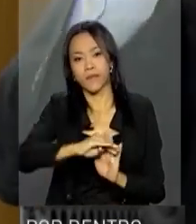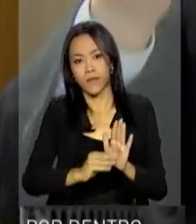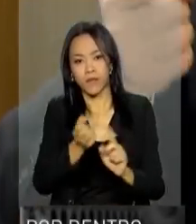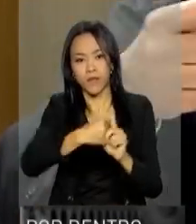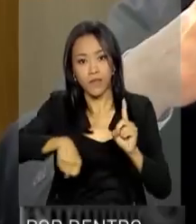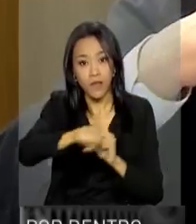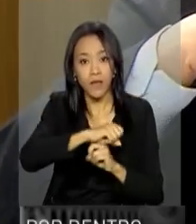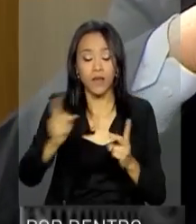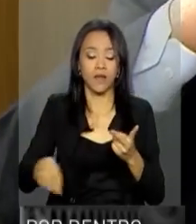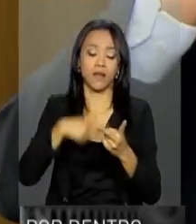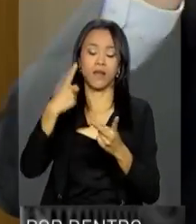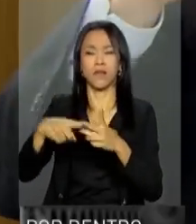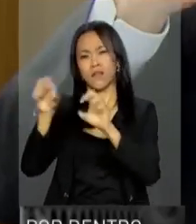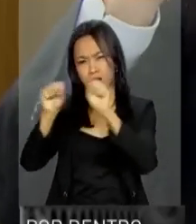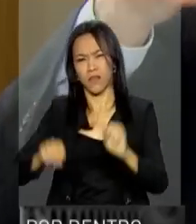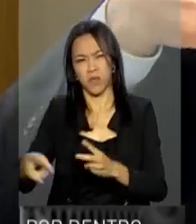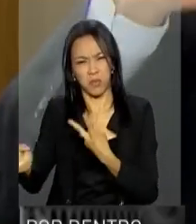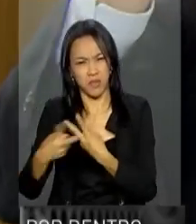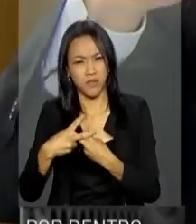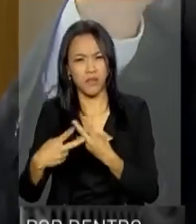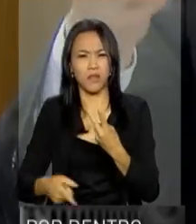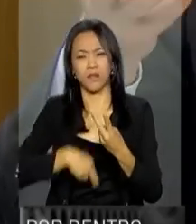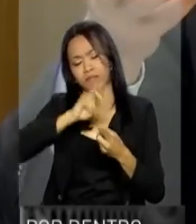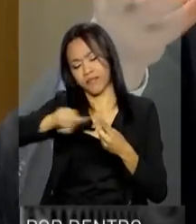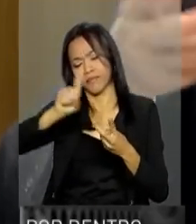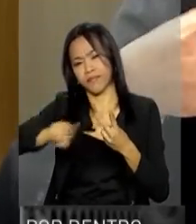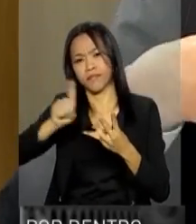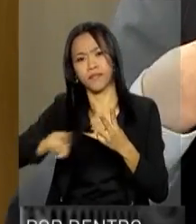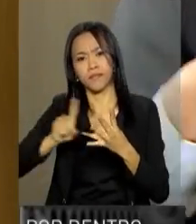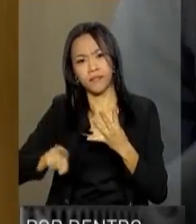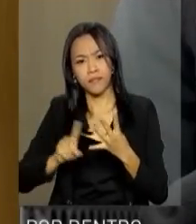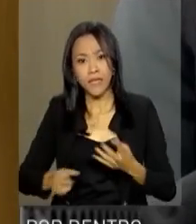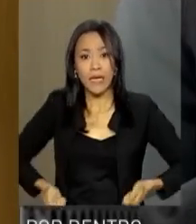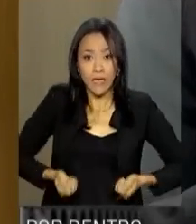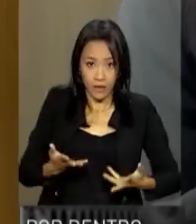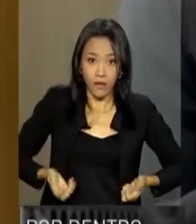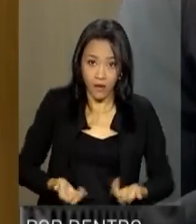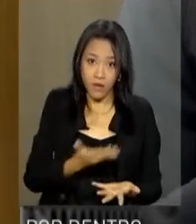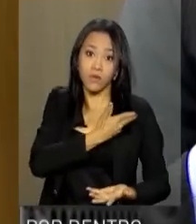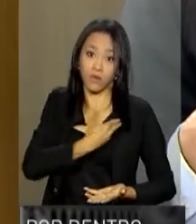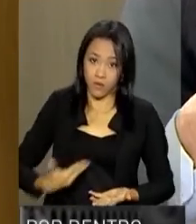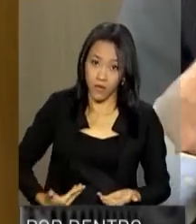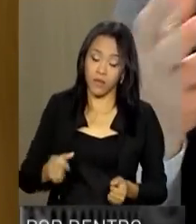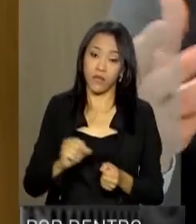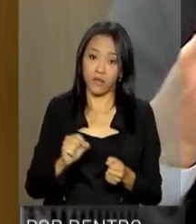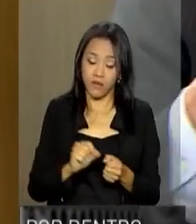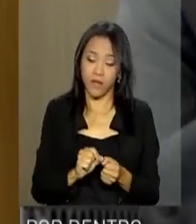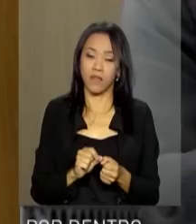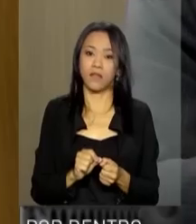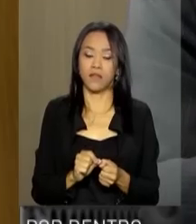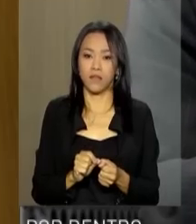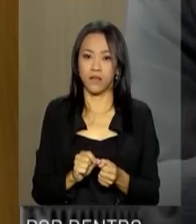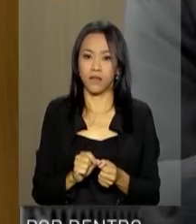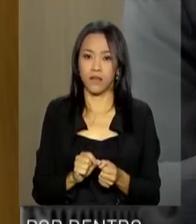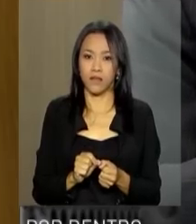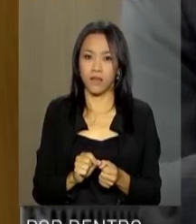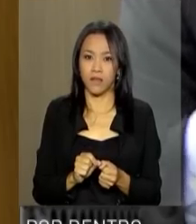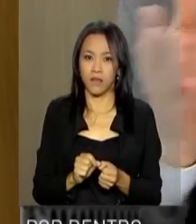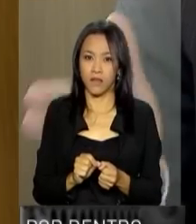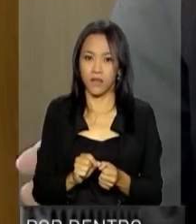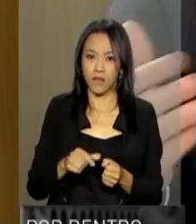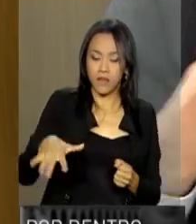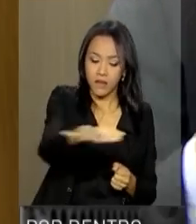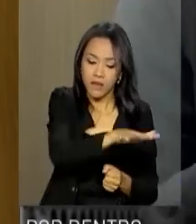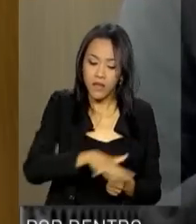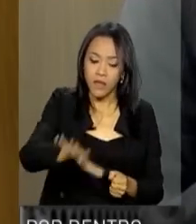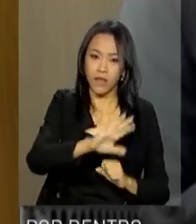sistema prisional e uma série de gastos públicos que se faz é na área é tanto na área da segurança